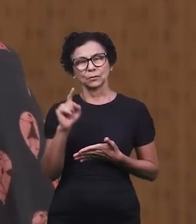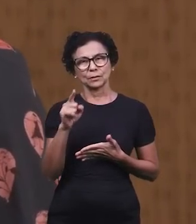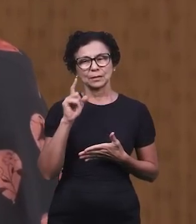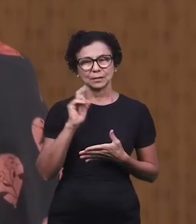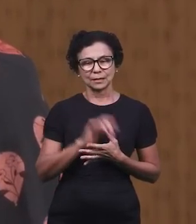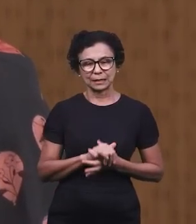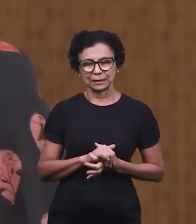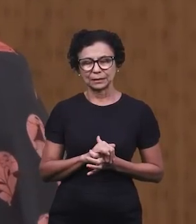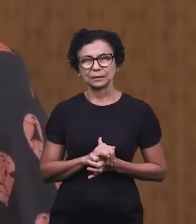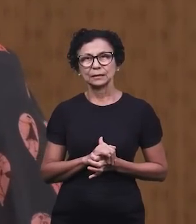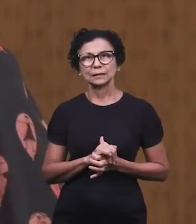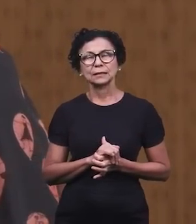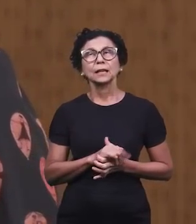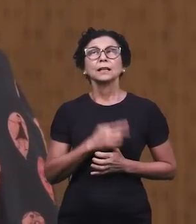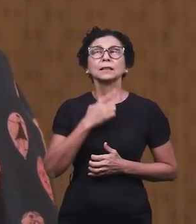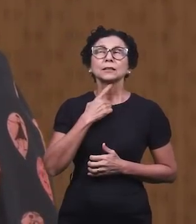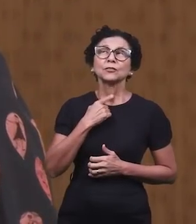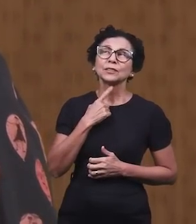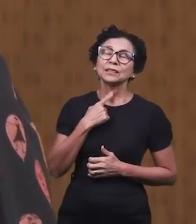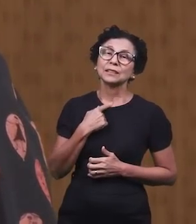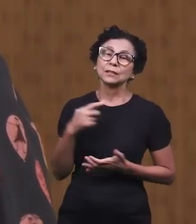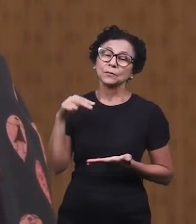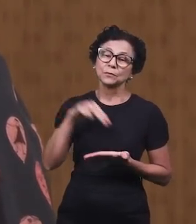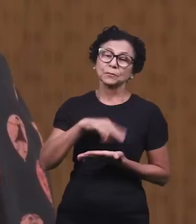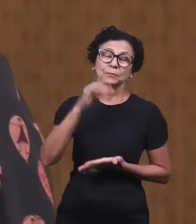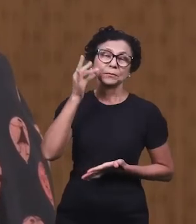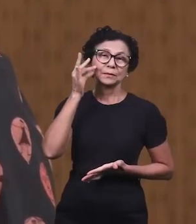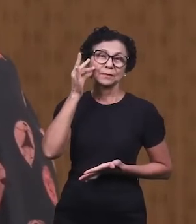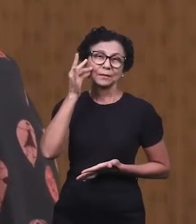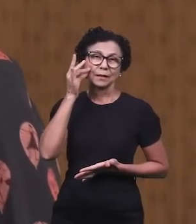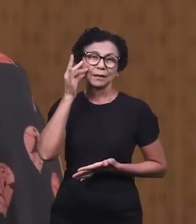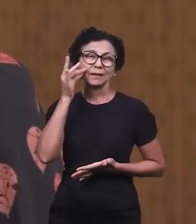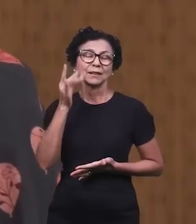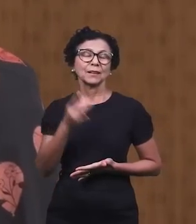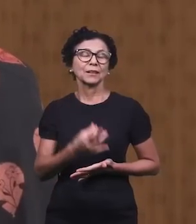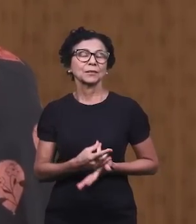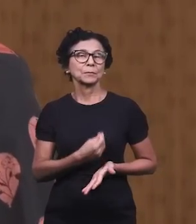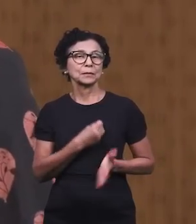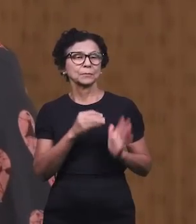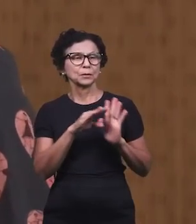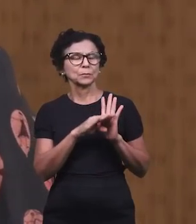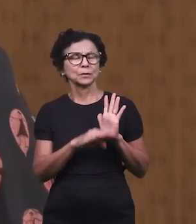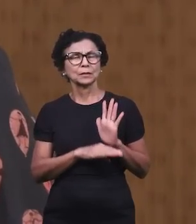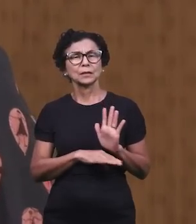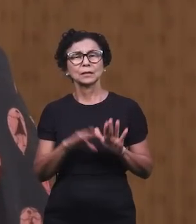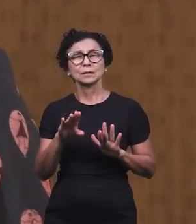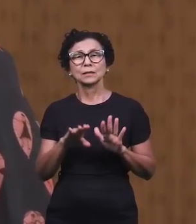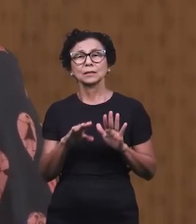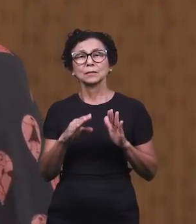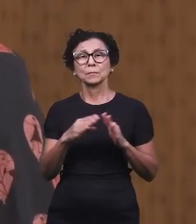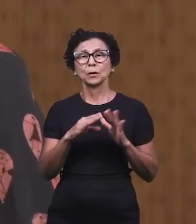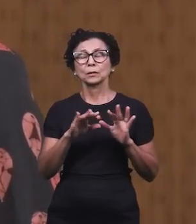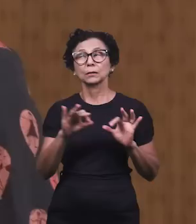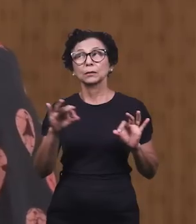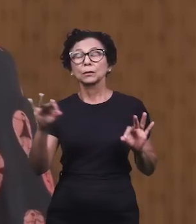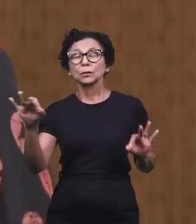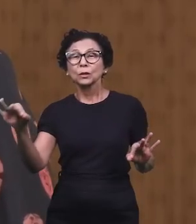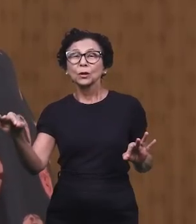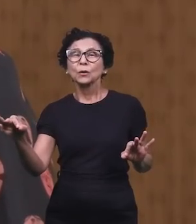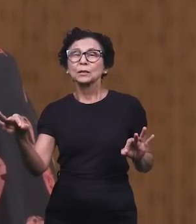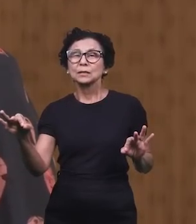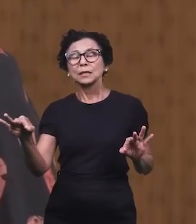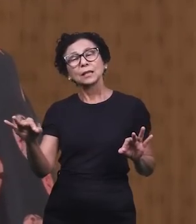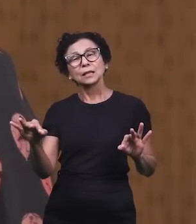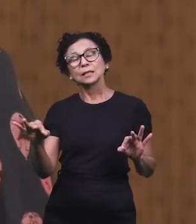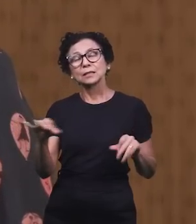assiste, que tem vontade de participar presencialmente do programa e tem condição, às vezes mora um pouco mais longe, mas os jovens conseguem combinar